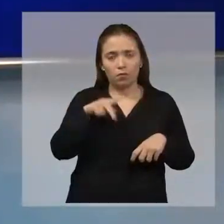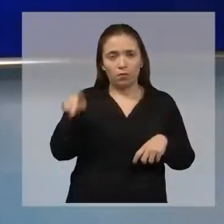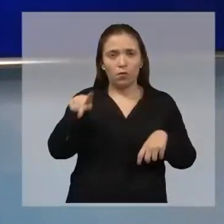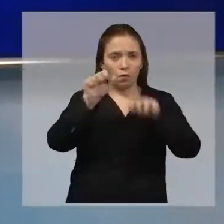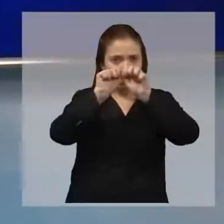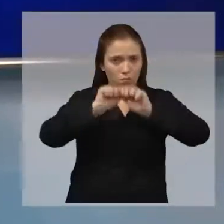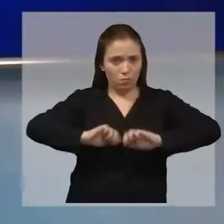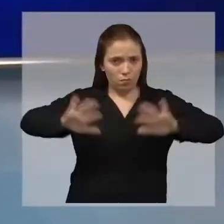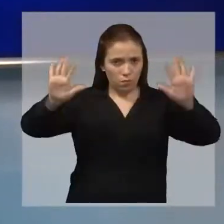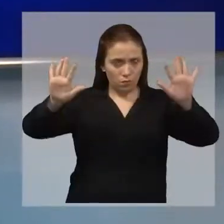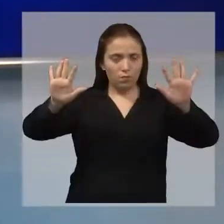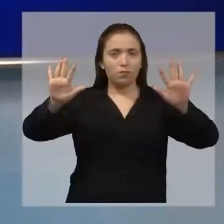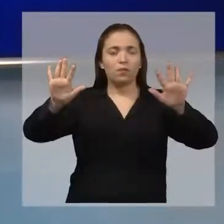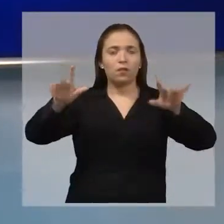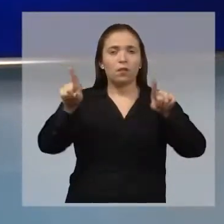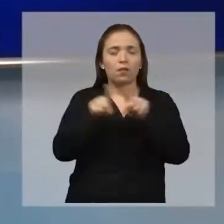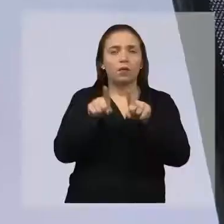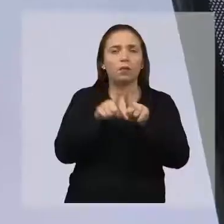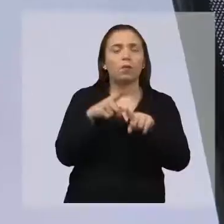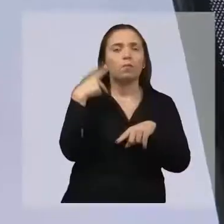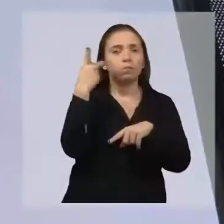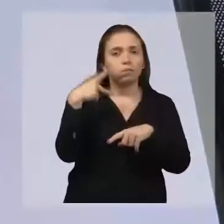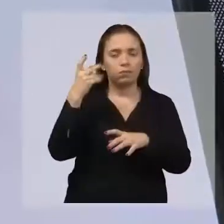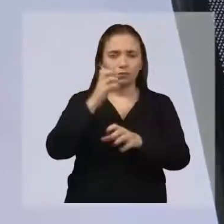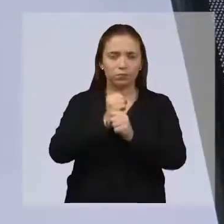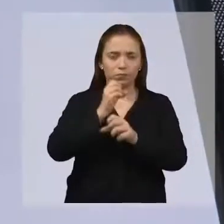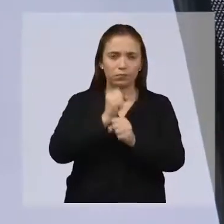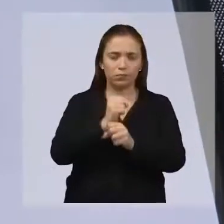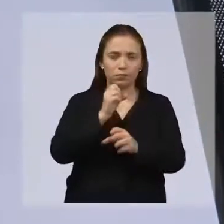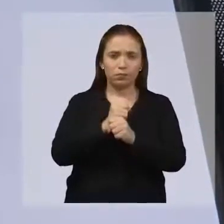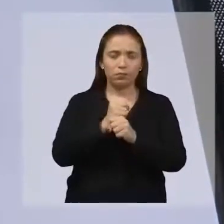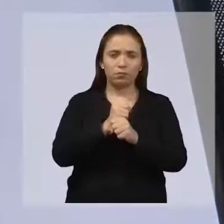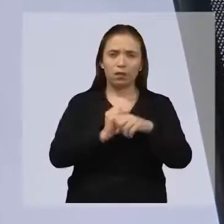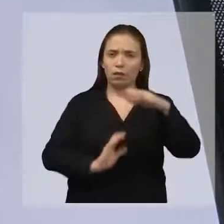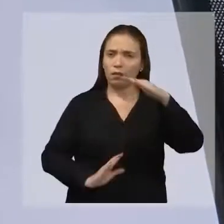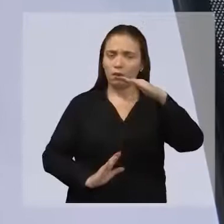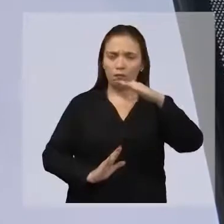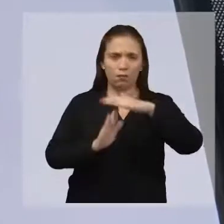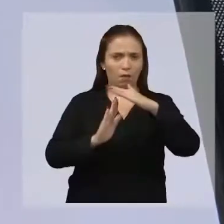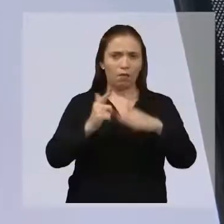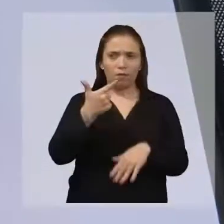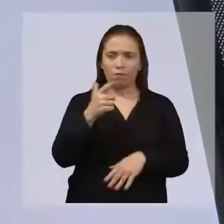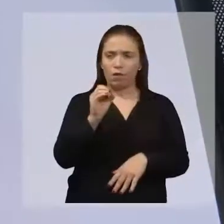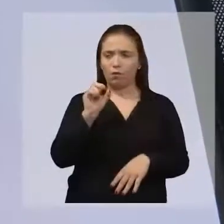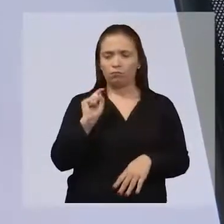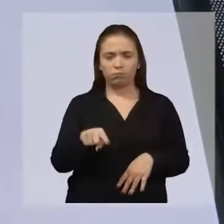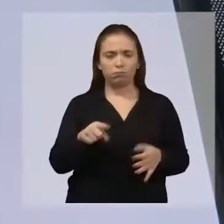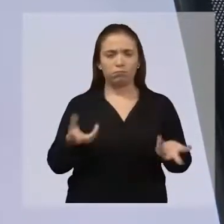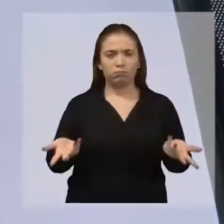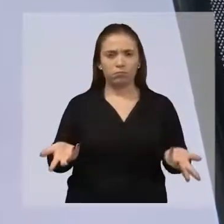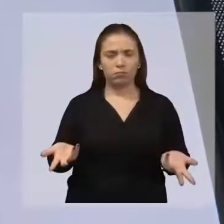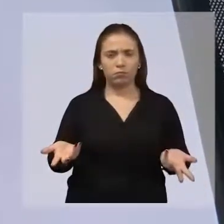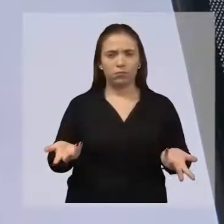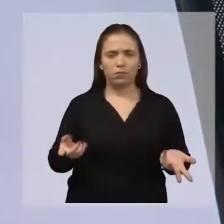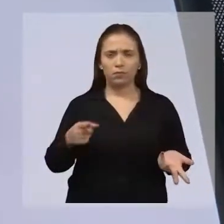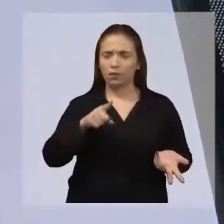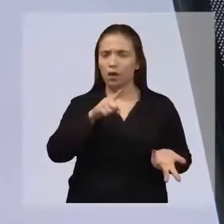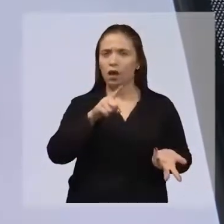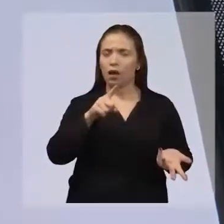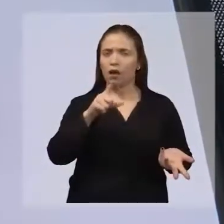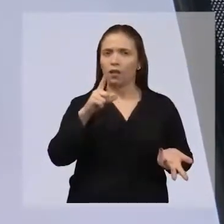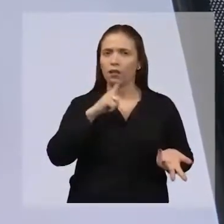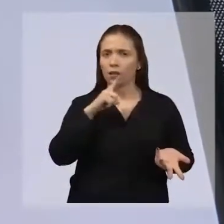Universidade, de procurador da Fazenda. fazenda, não chega a 20 mil. Então esse negócio aí, alguém está me